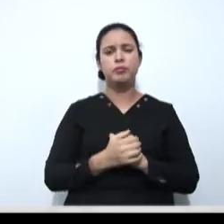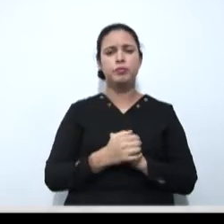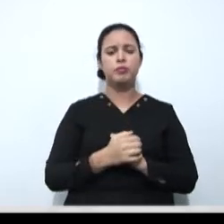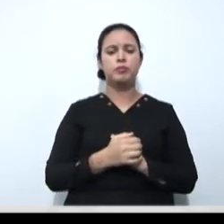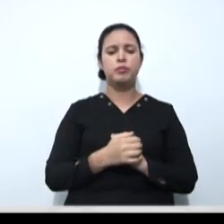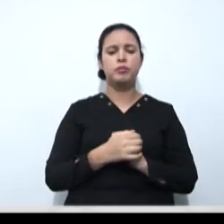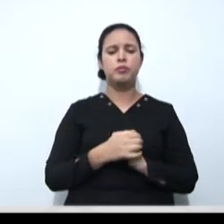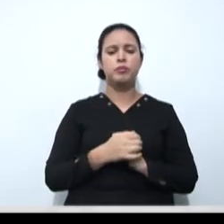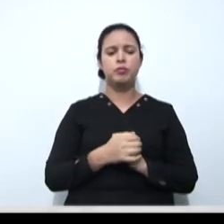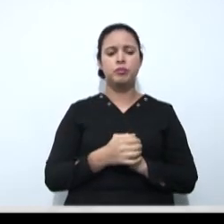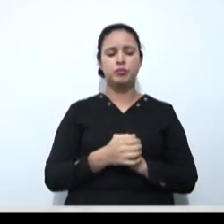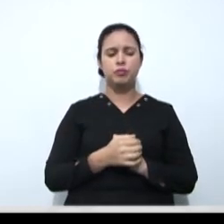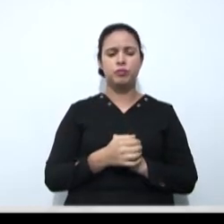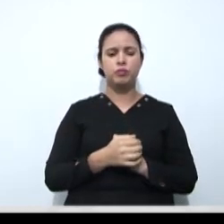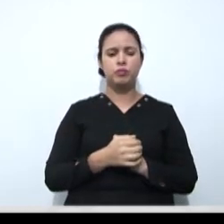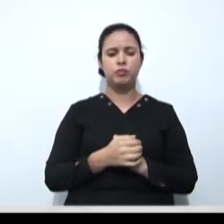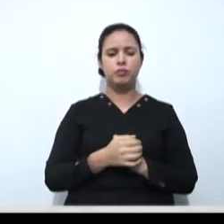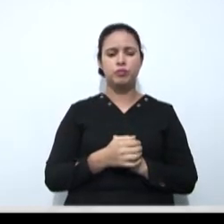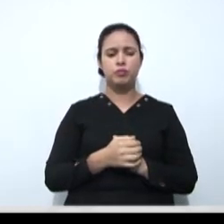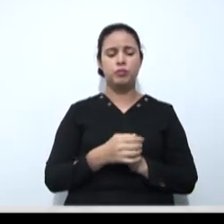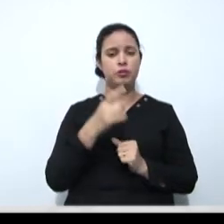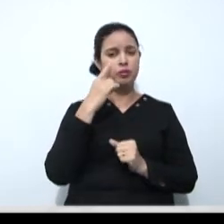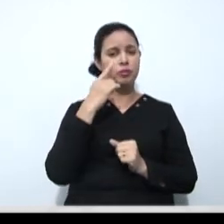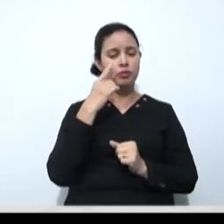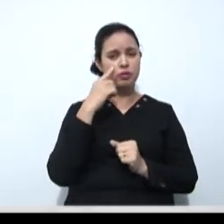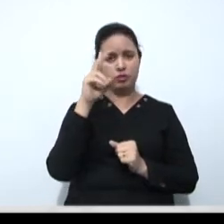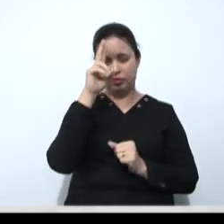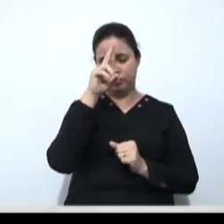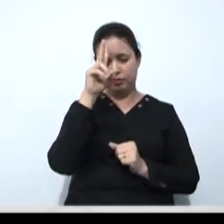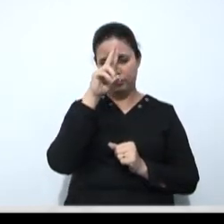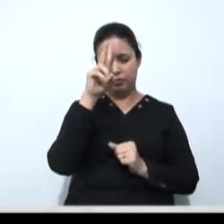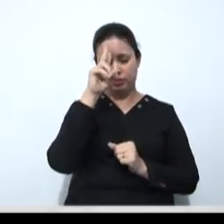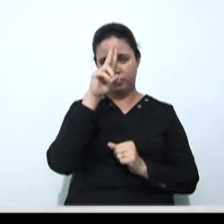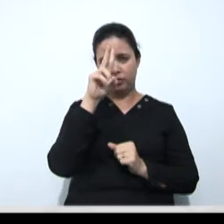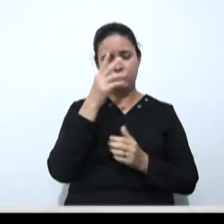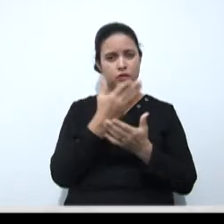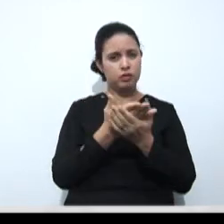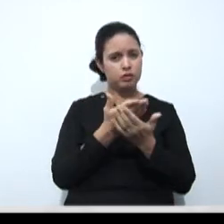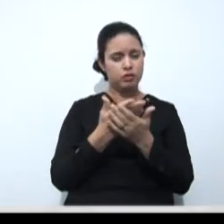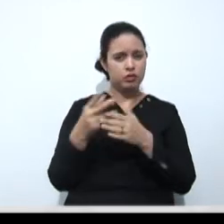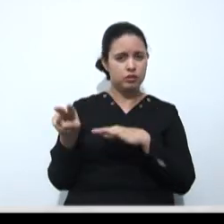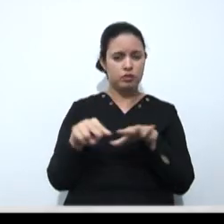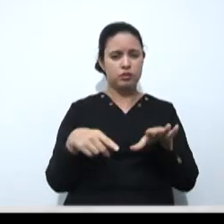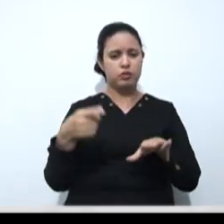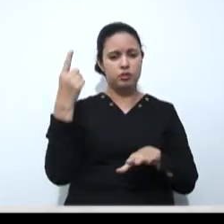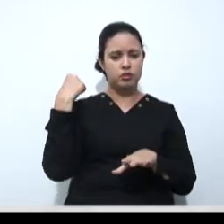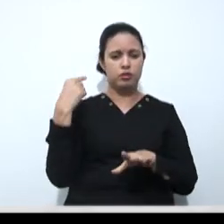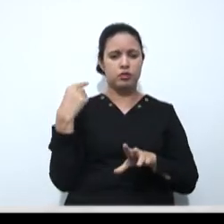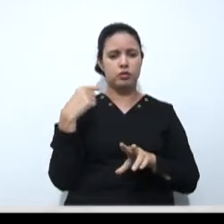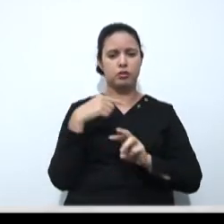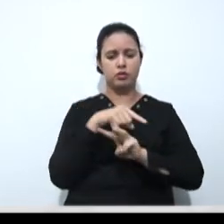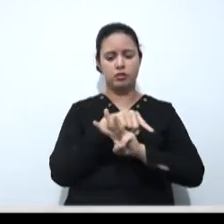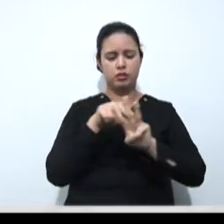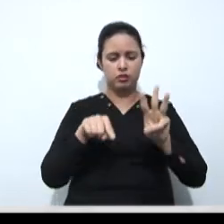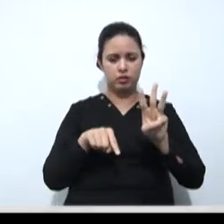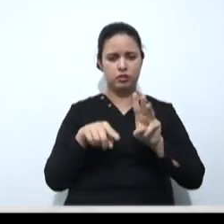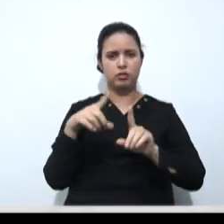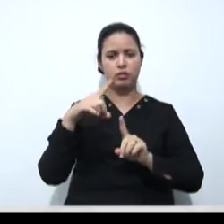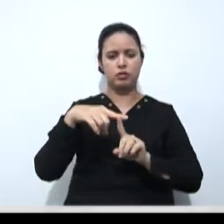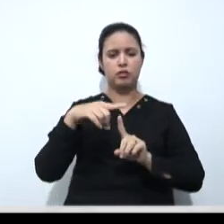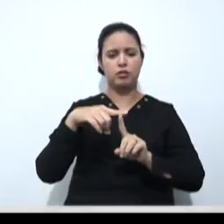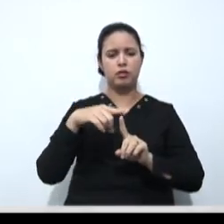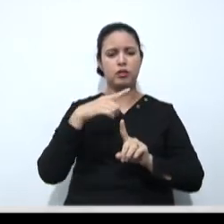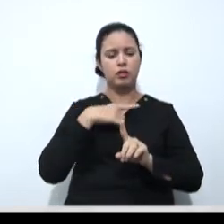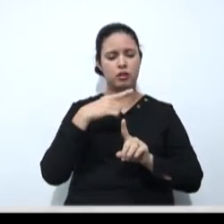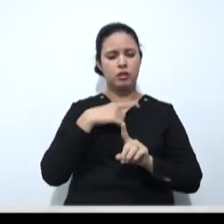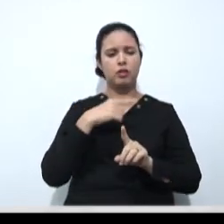algo novo na sociedade. Vamos resgatar aqui o que a gente tratou na última aula, 3 tipos de inovação. Eu tenho